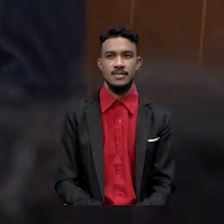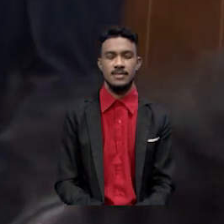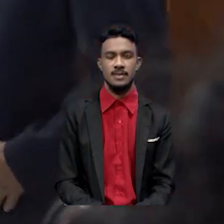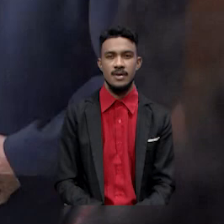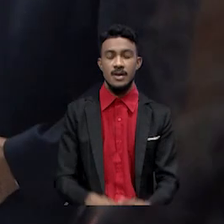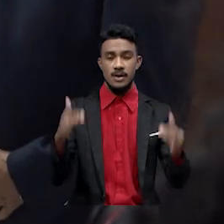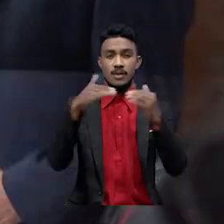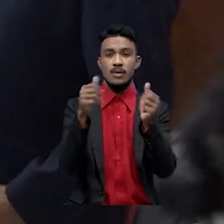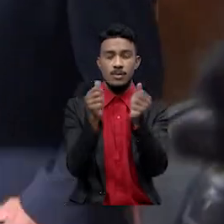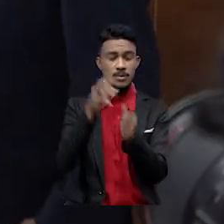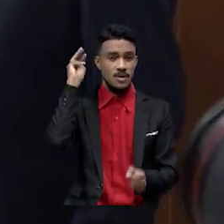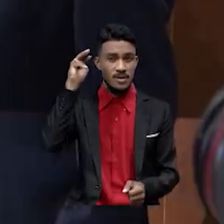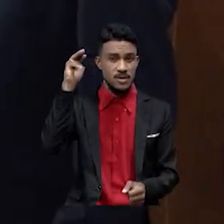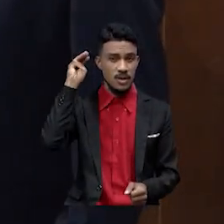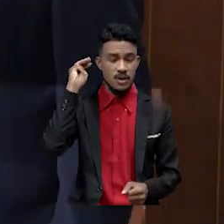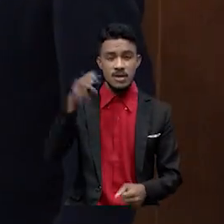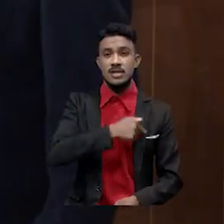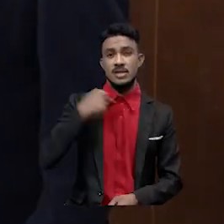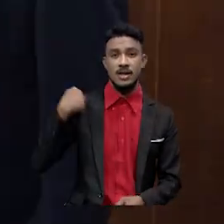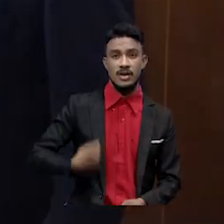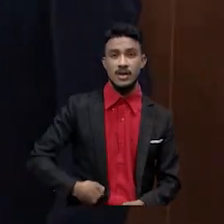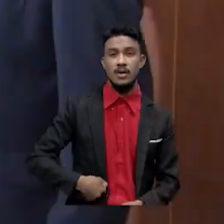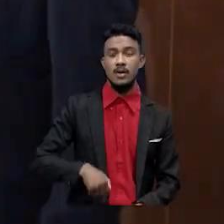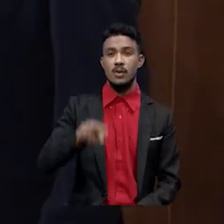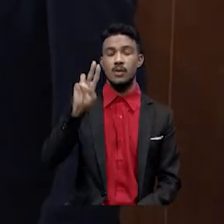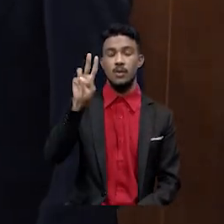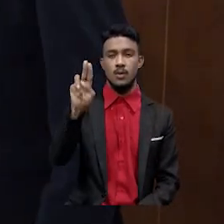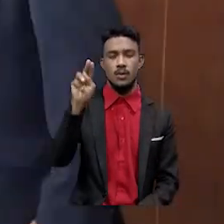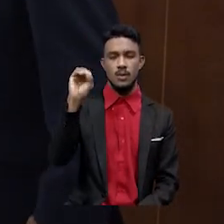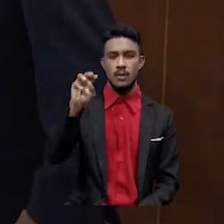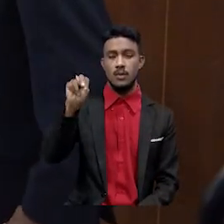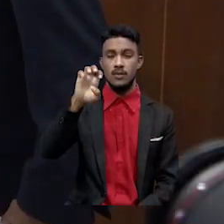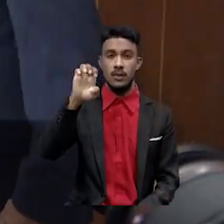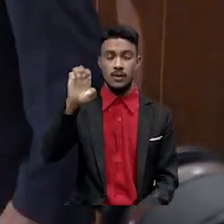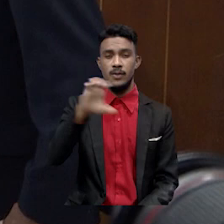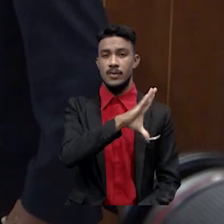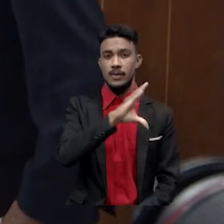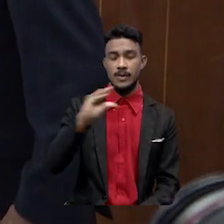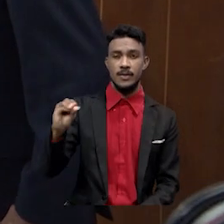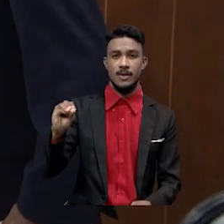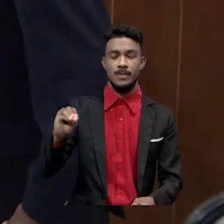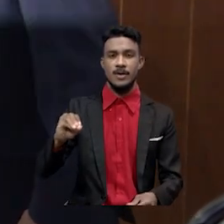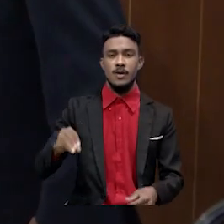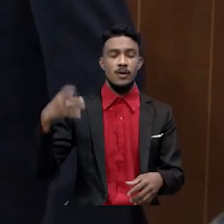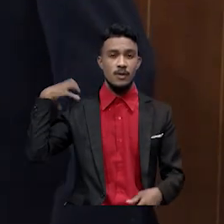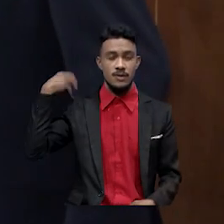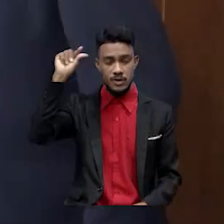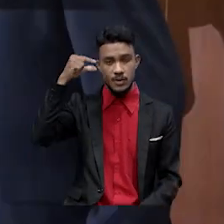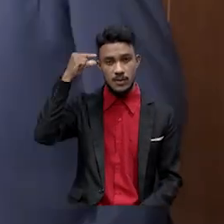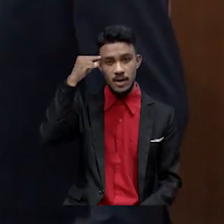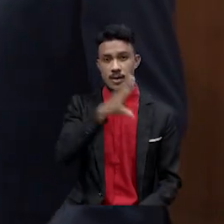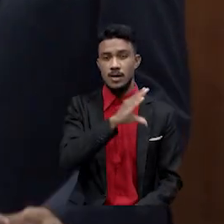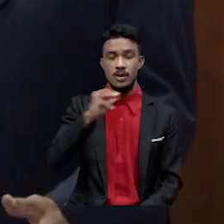Encontro entre ministro de negócios estrangeiros China Wang Yi realiza em gabinete fronteira marítima Palácio Governo. Chefe negociador principal